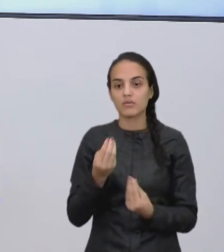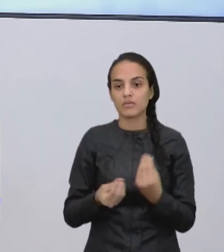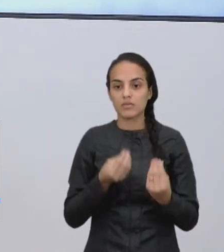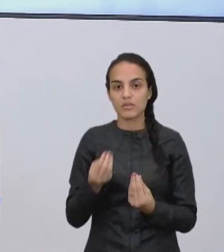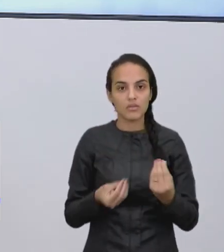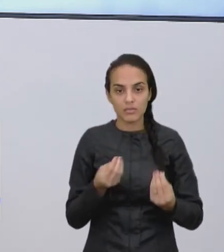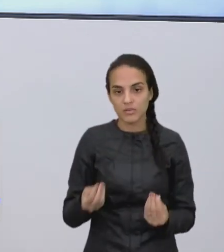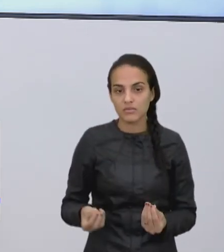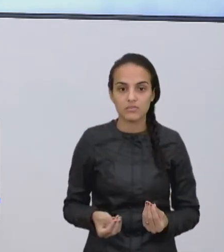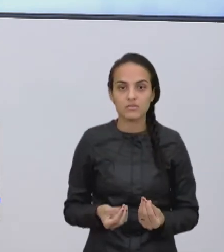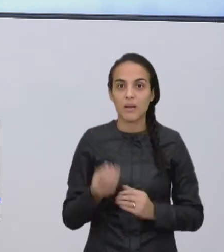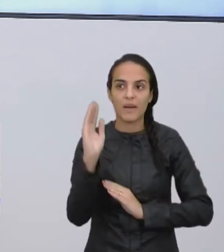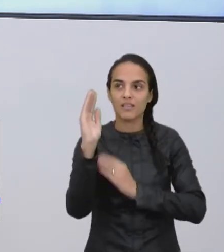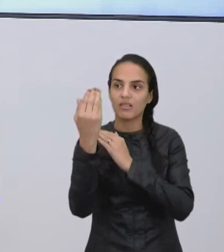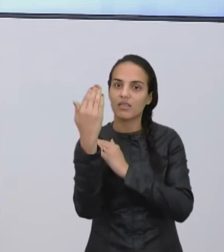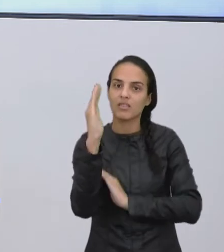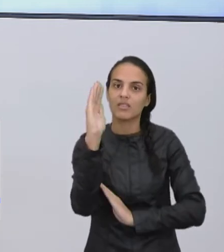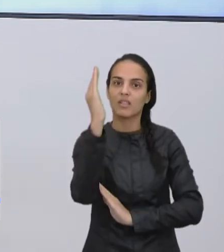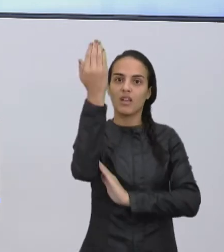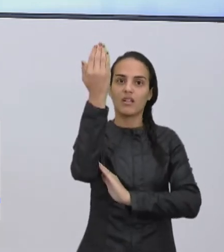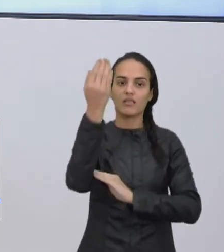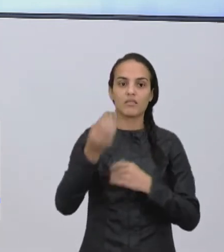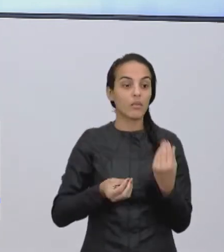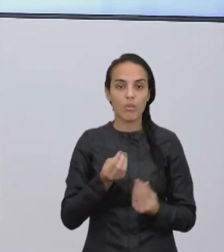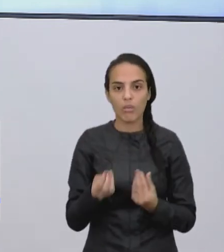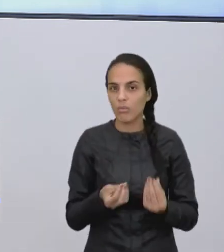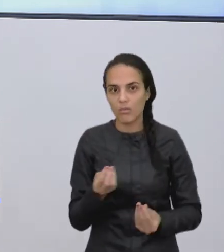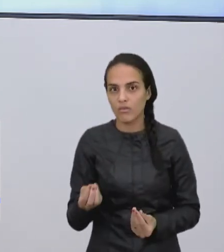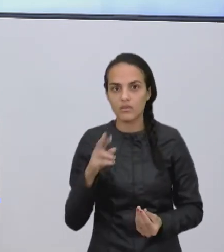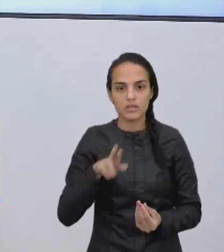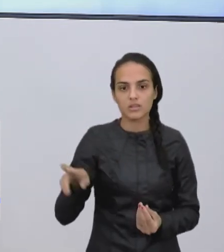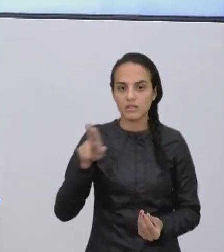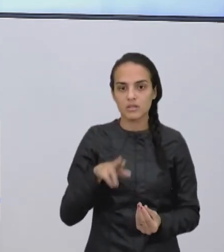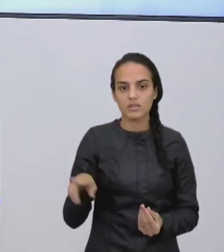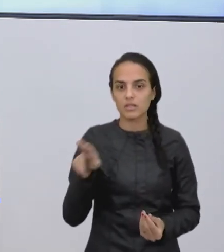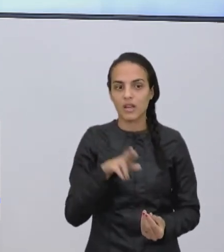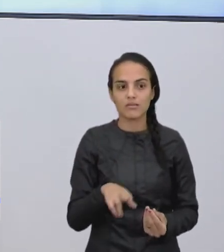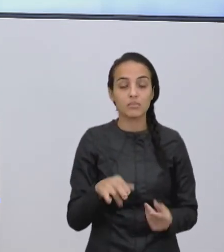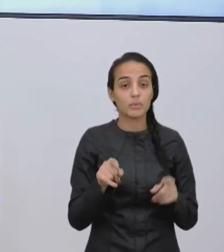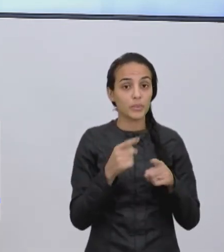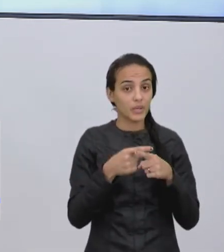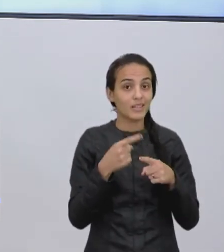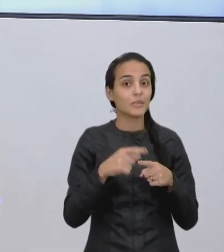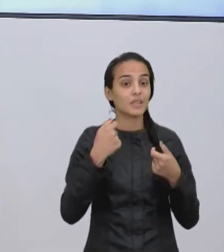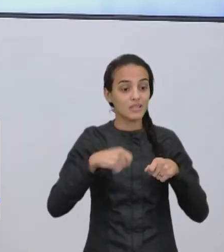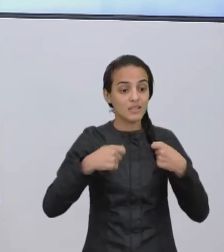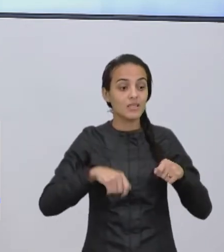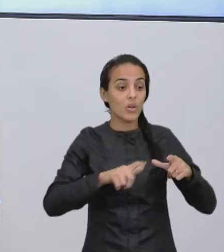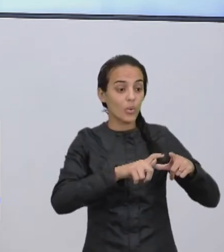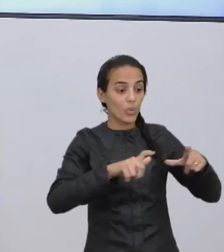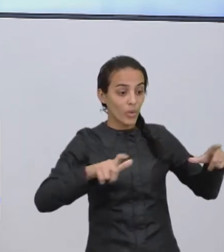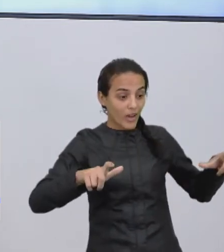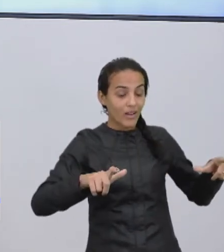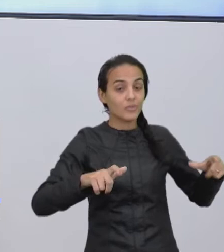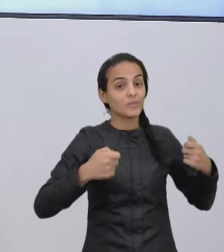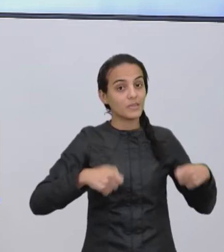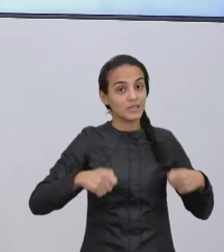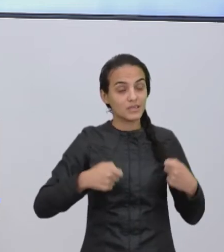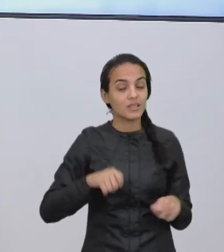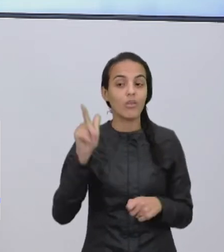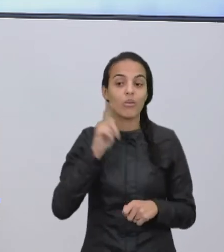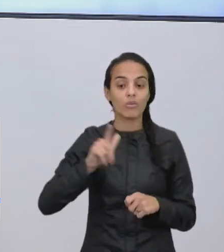poderia colocar essa madeira, que tem que ser muita para poder utilizar, então ocupa espaço, também fazer a logística disso, né,